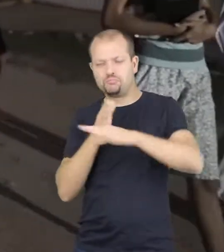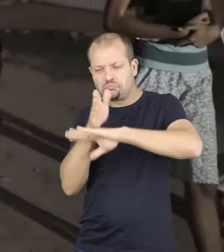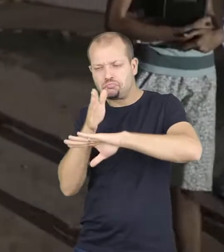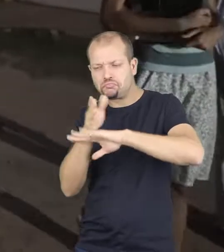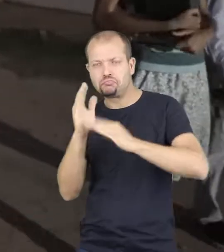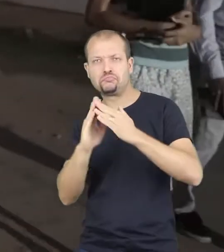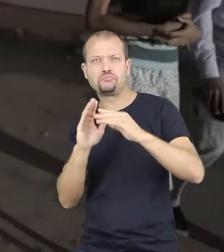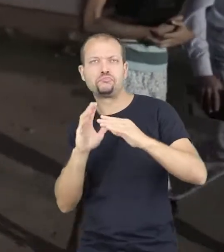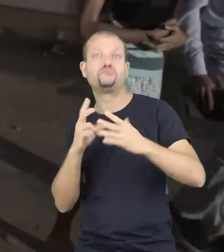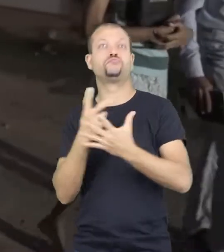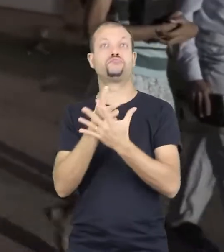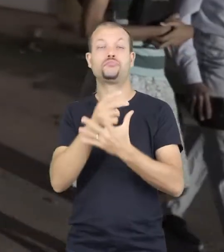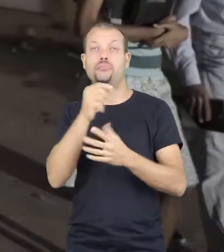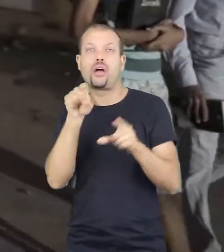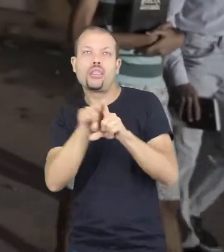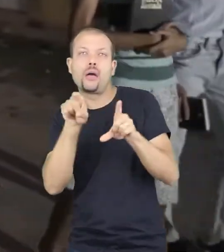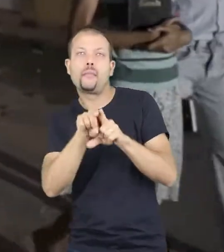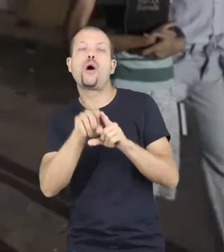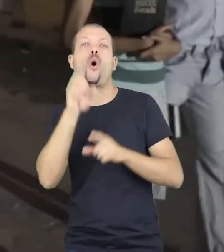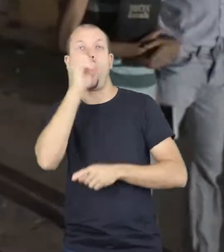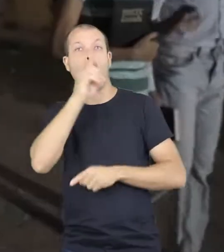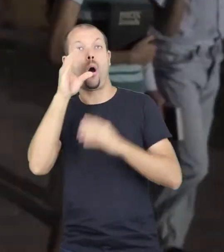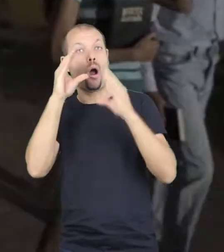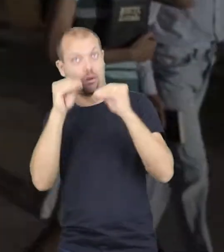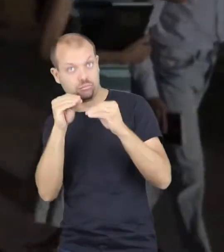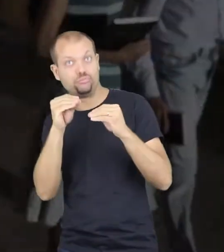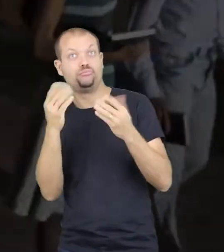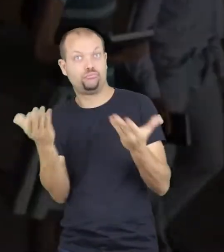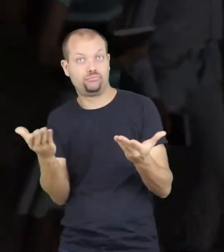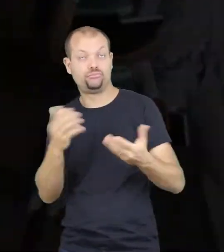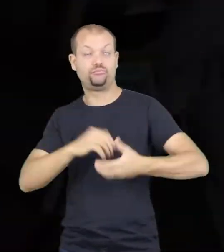a igreja também aos domingos à noite.